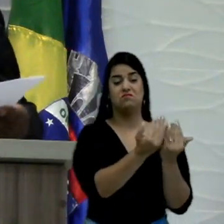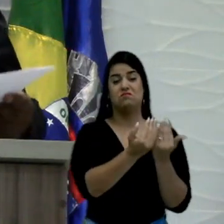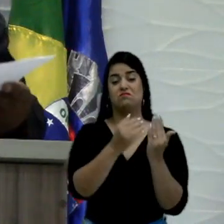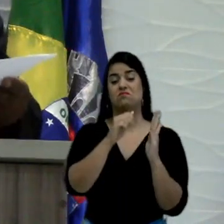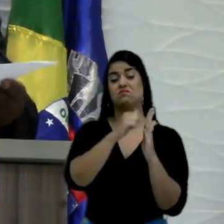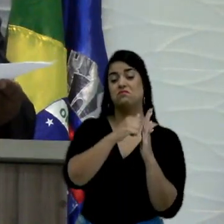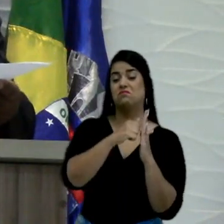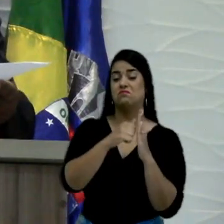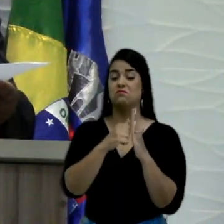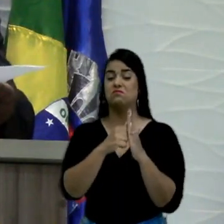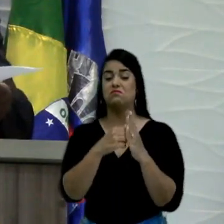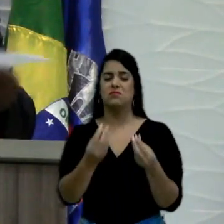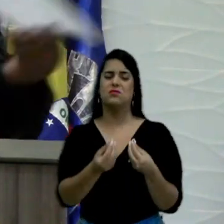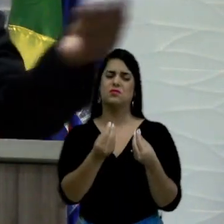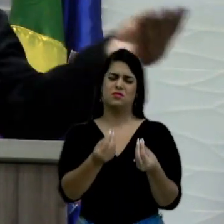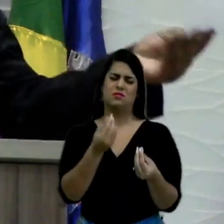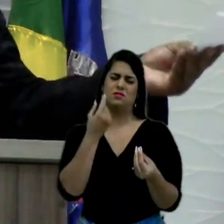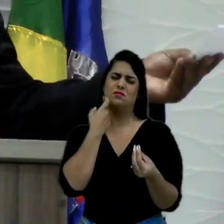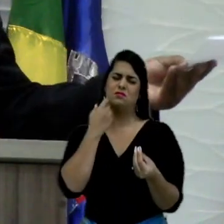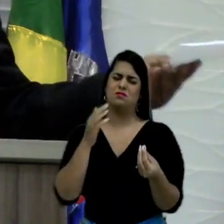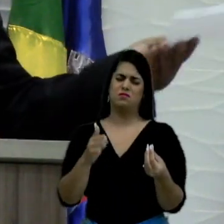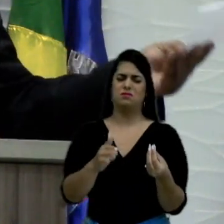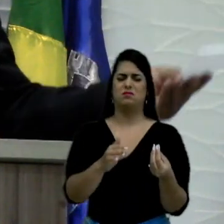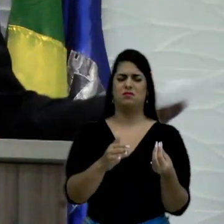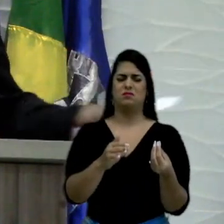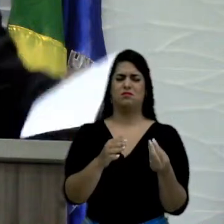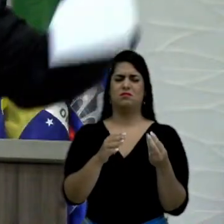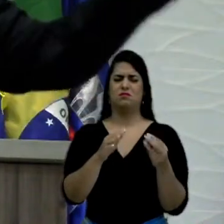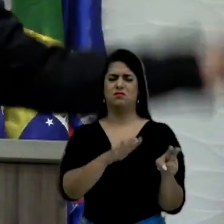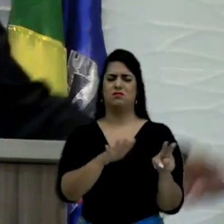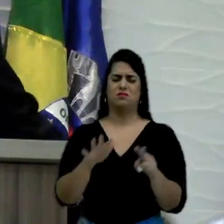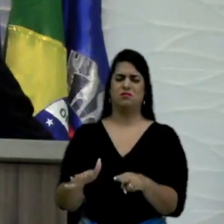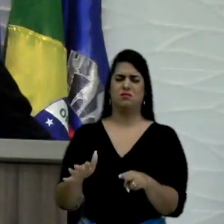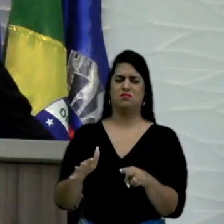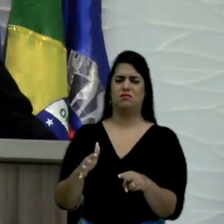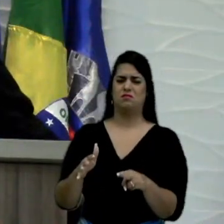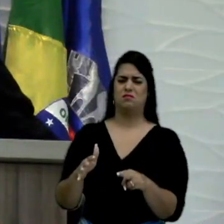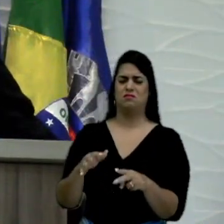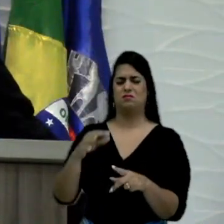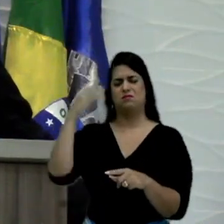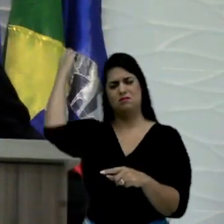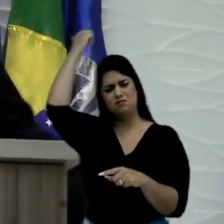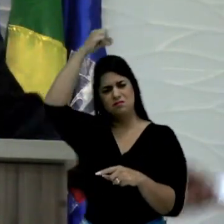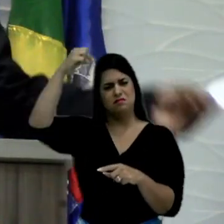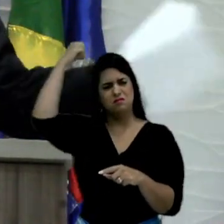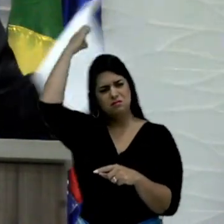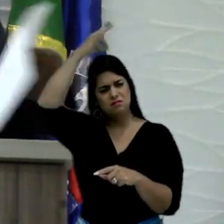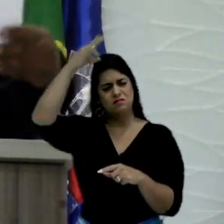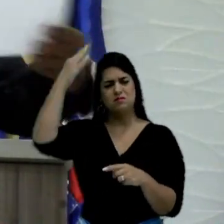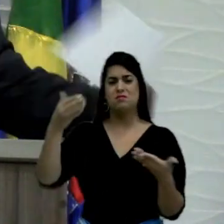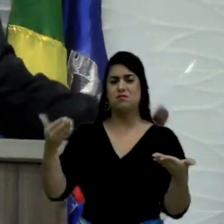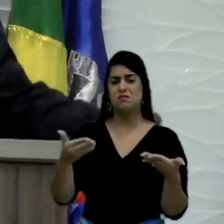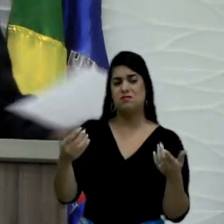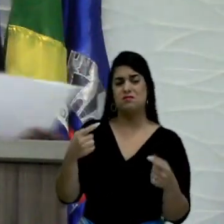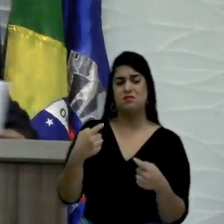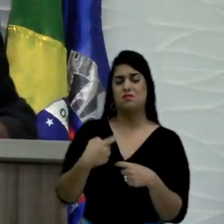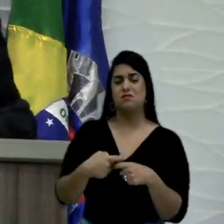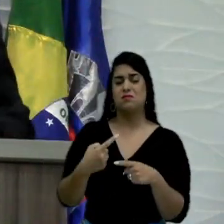aqui o peixe da Semana Santa. Mas peraí, mas o ano passado, o ano atrasado, o ano retrasado eu não dei. Aí agora, porque é eleição, eu